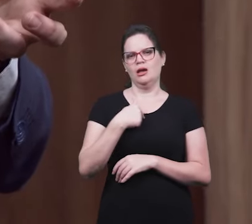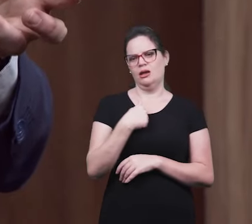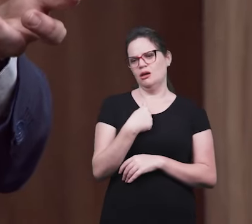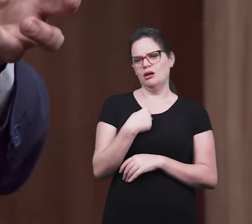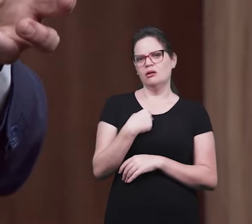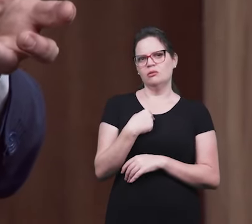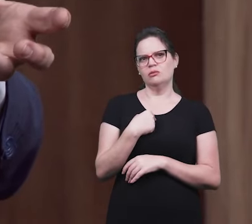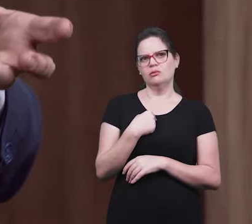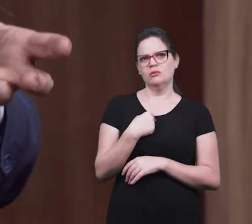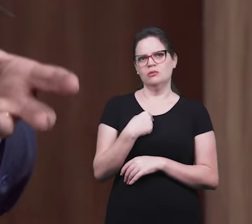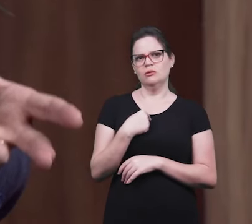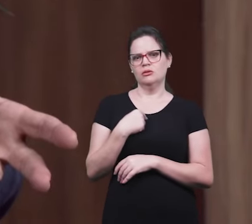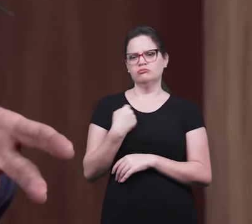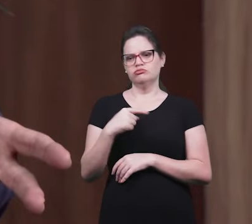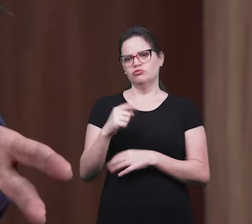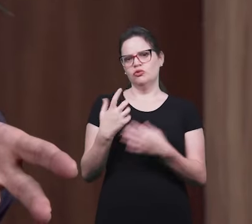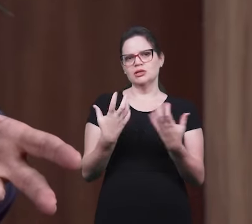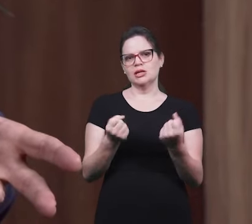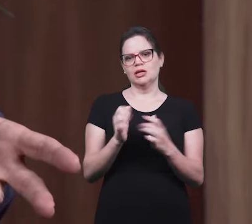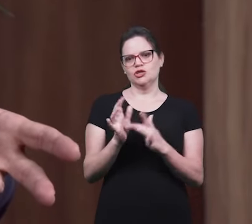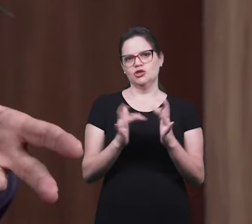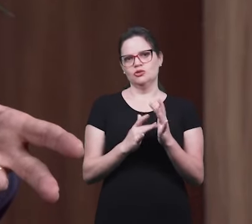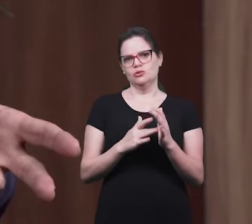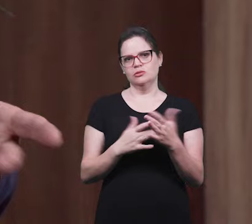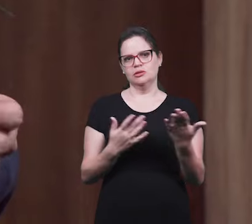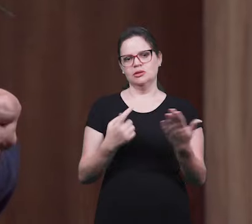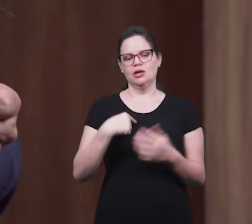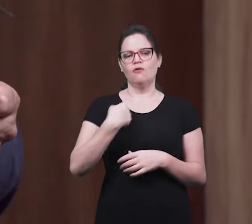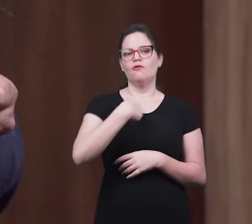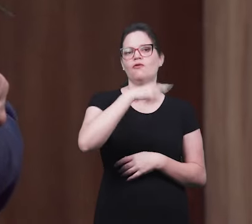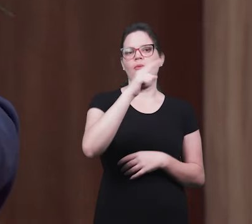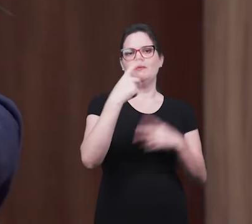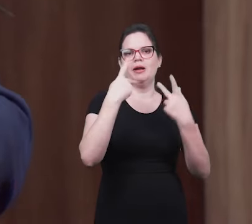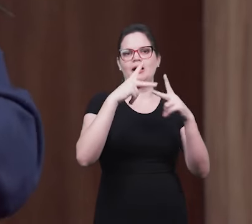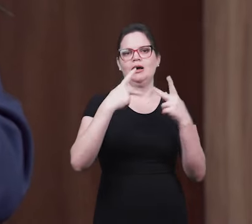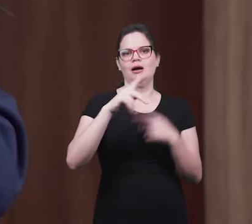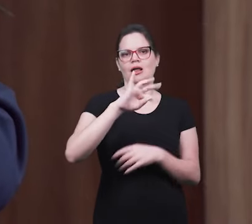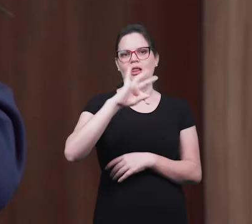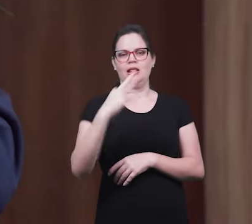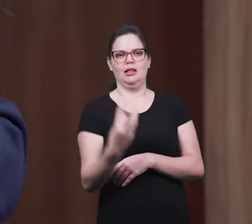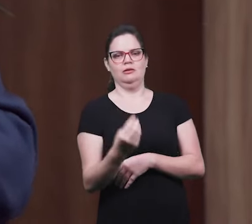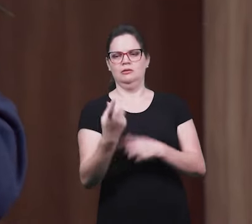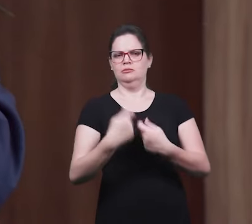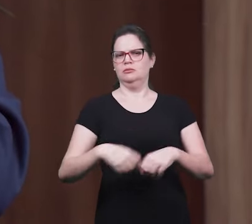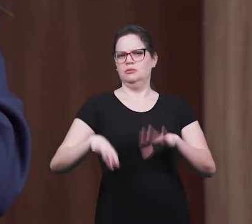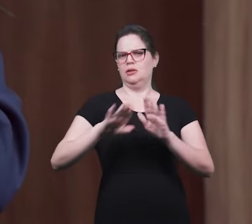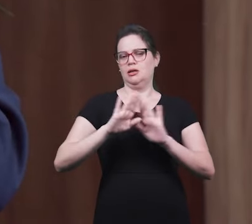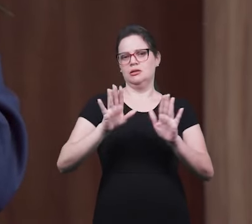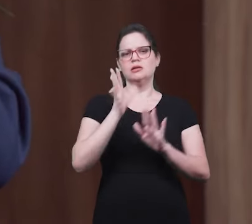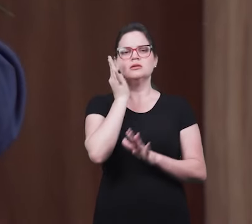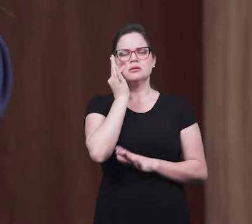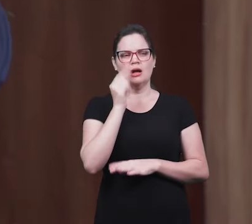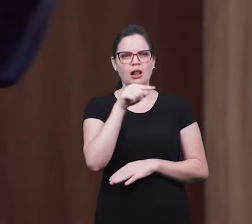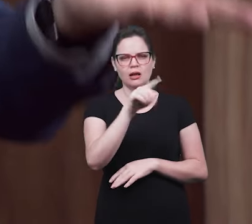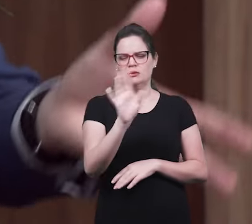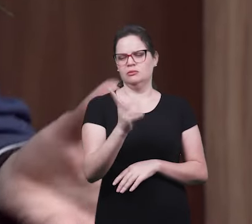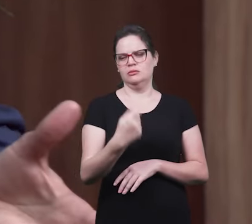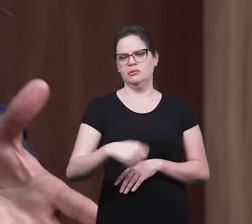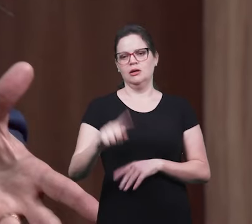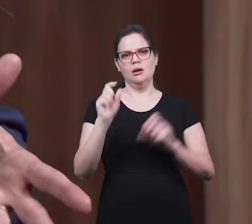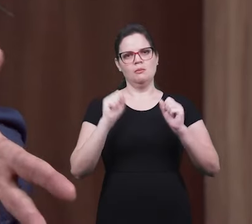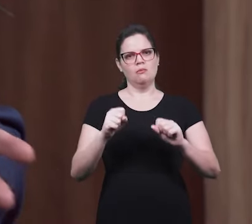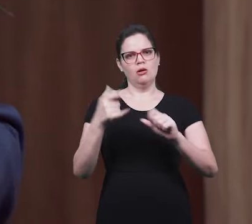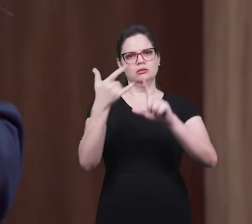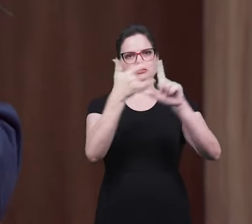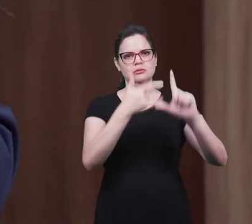África. Eu posso fazer um vídeo no YouTube, uma chamada pelo Zoom, eventualmente eu